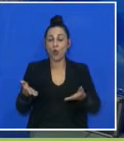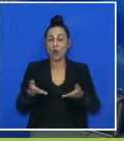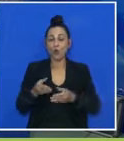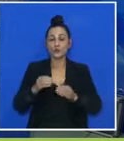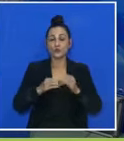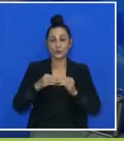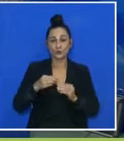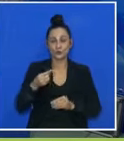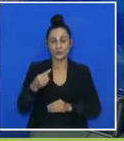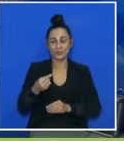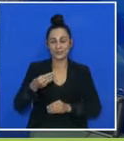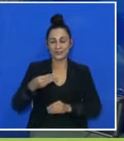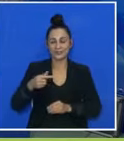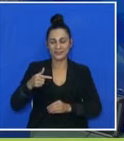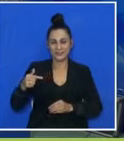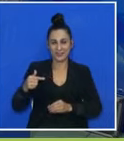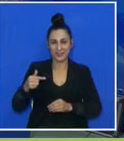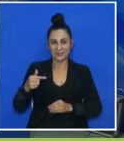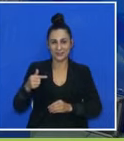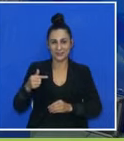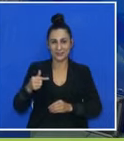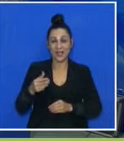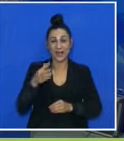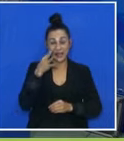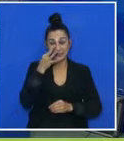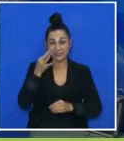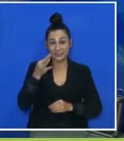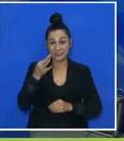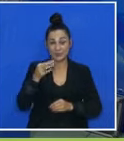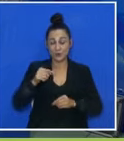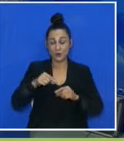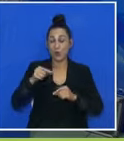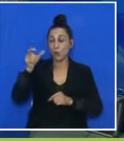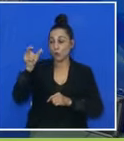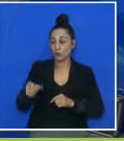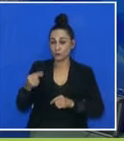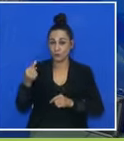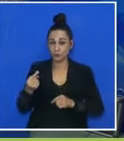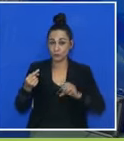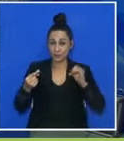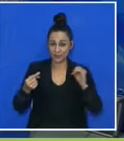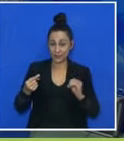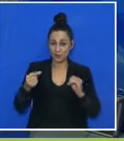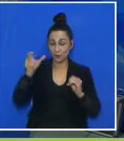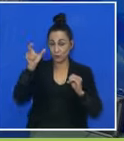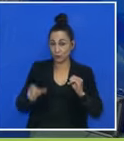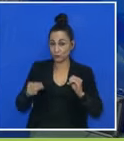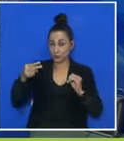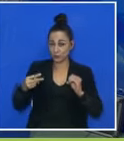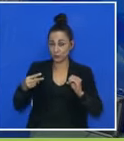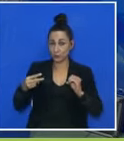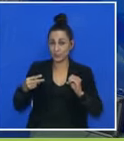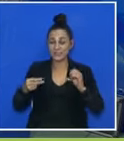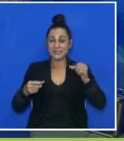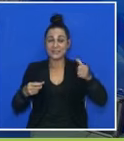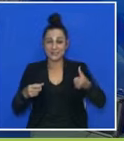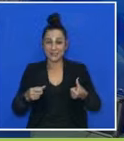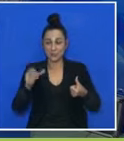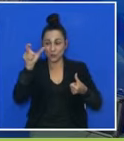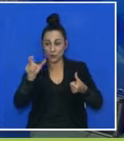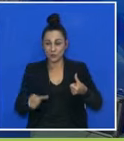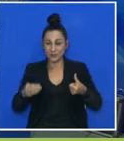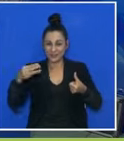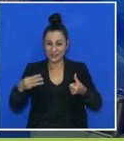hoje concurso número 137. Atenção, coluna 1, 0, coluna 2,